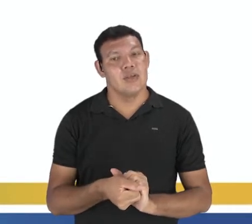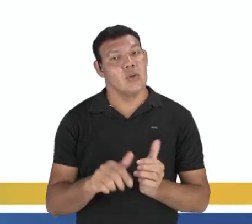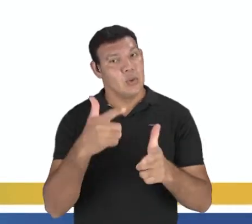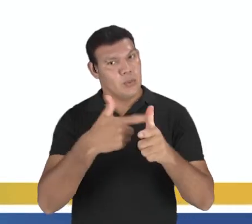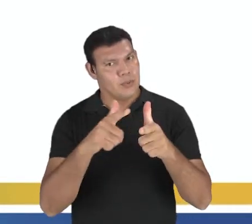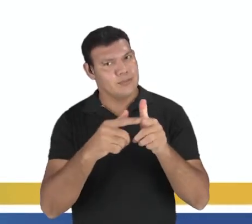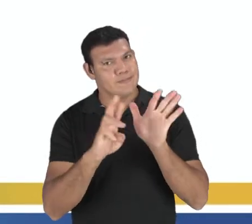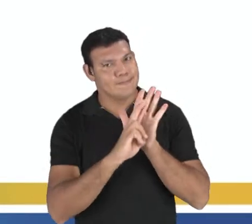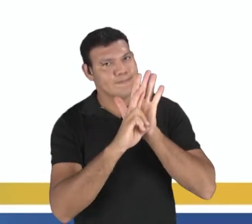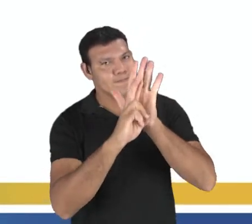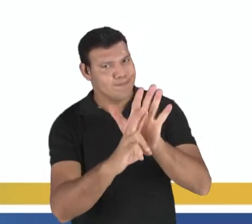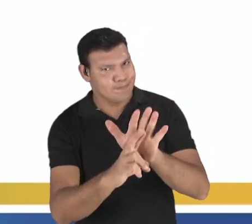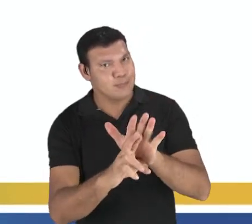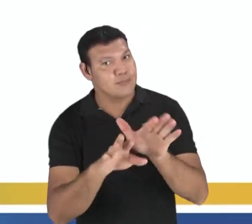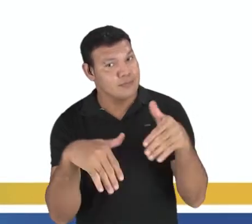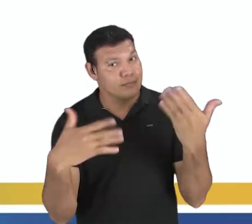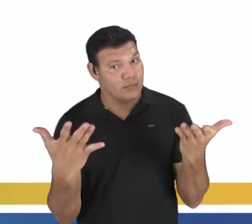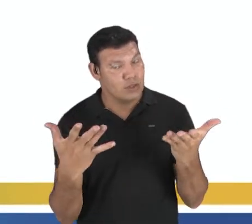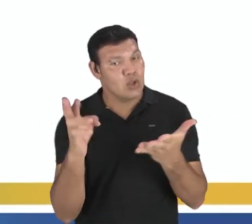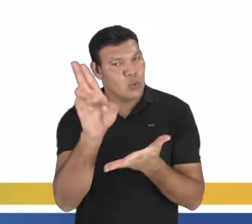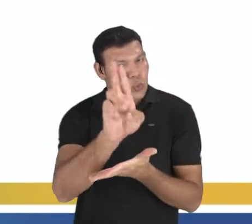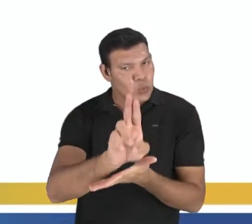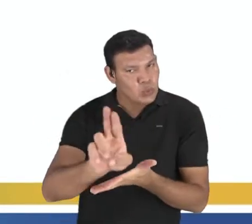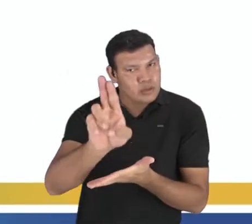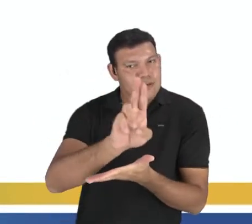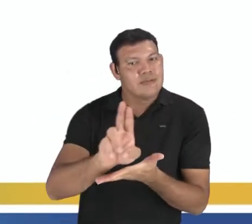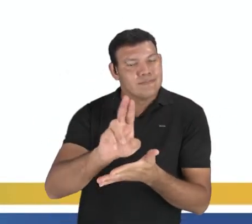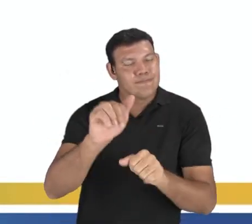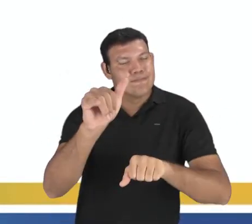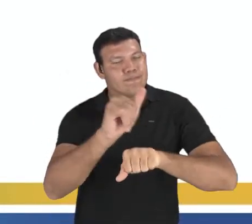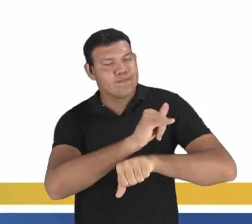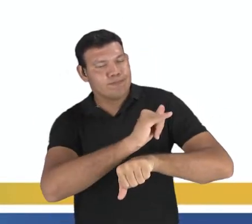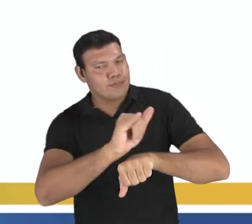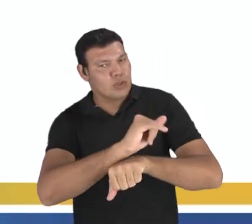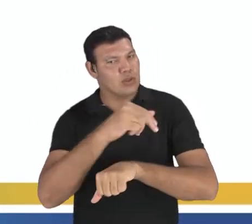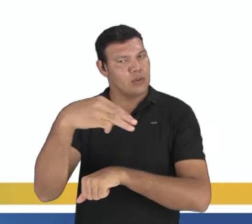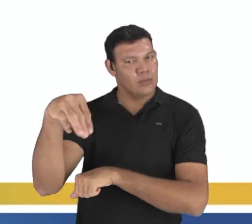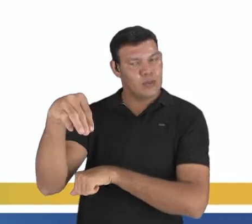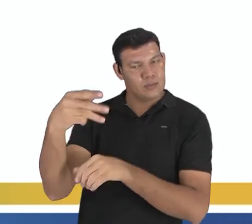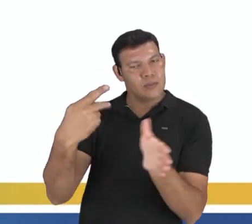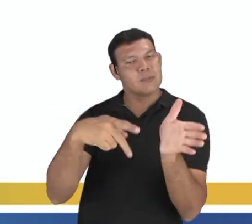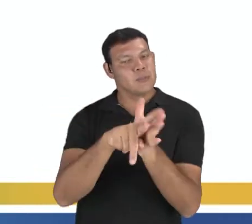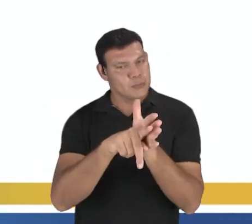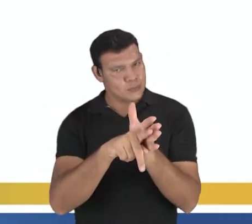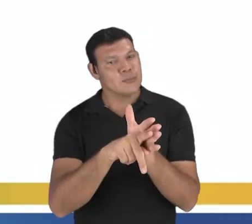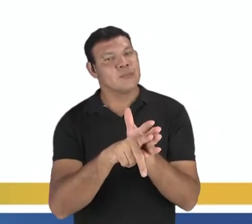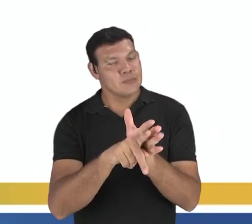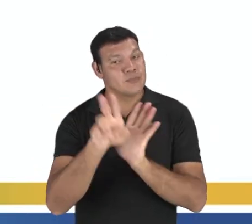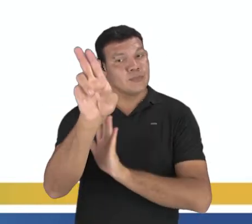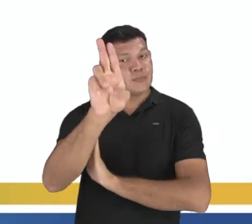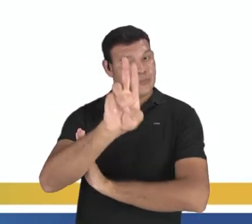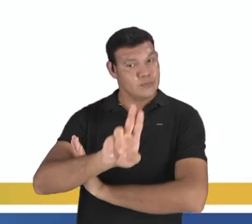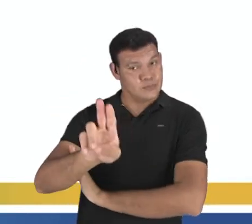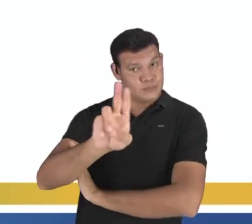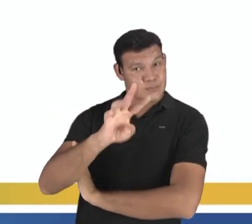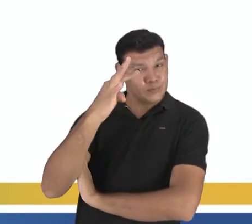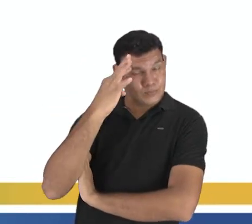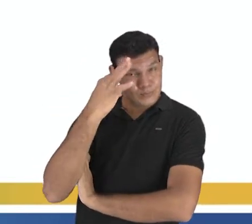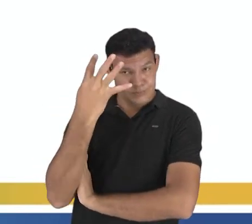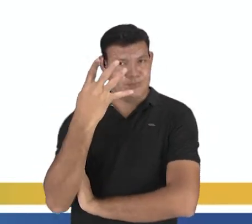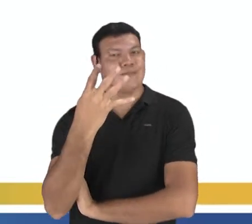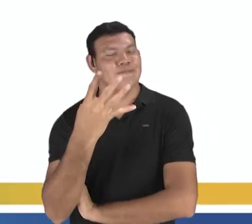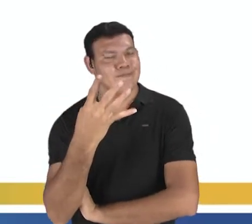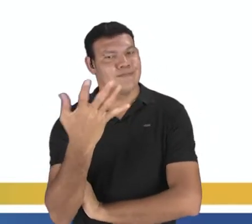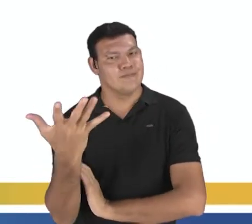situação. Então, nesse caso, basta nós utilizarmos as estratégias matemáticas para a resolução dessa